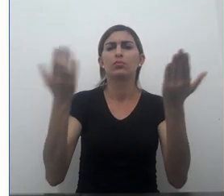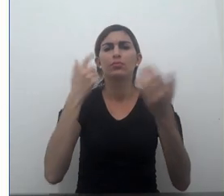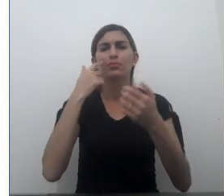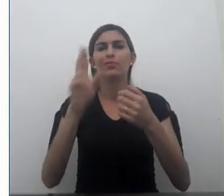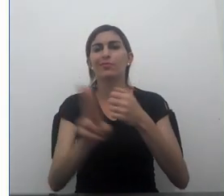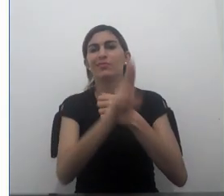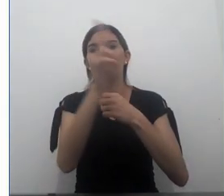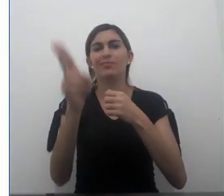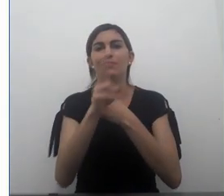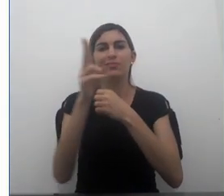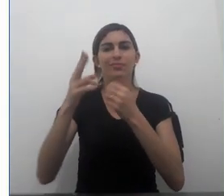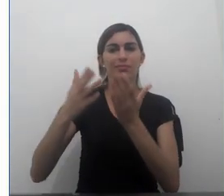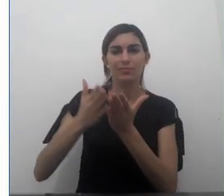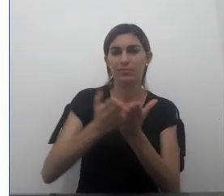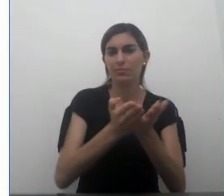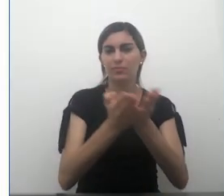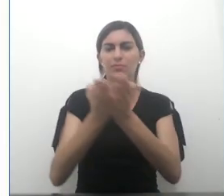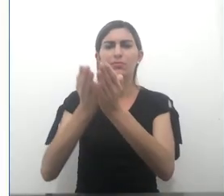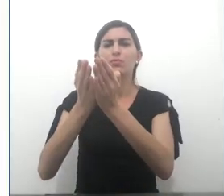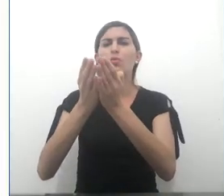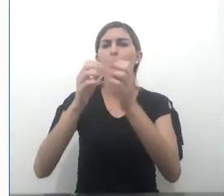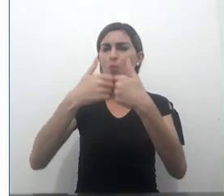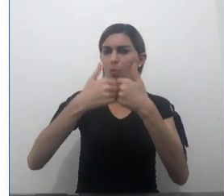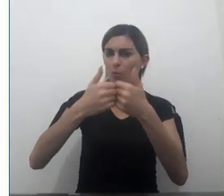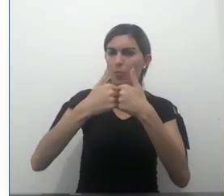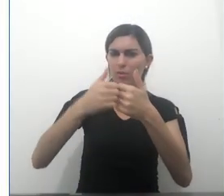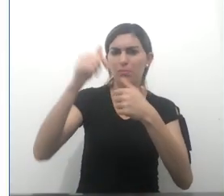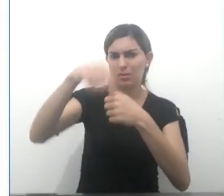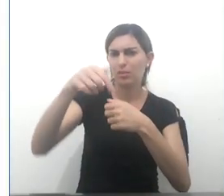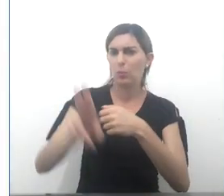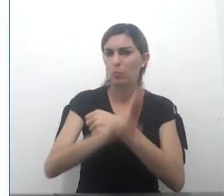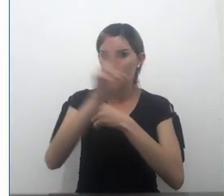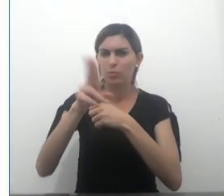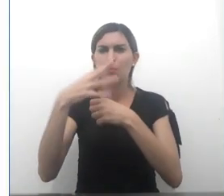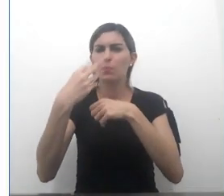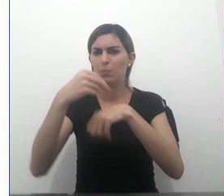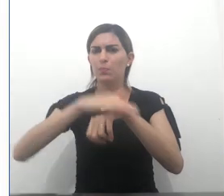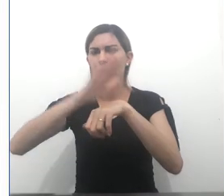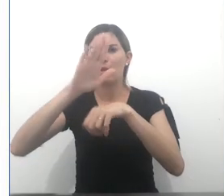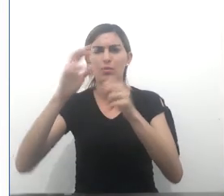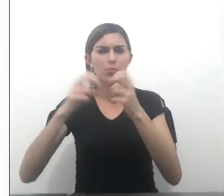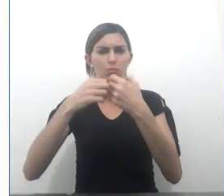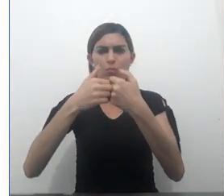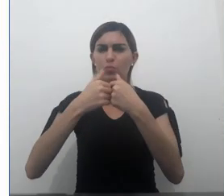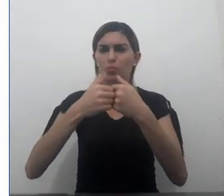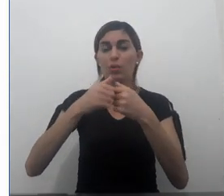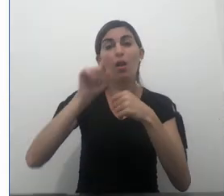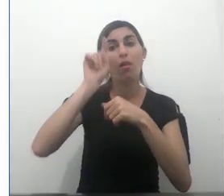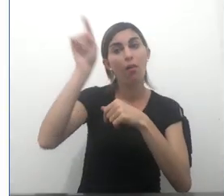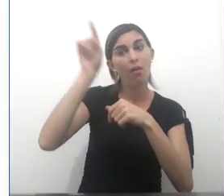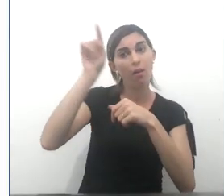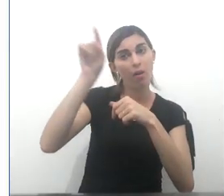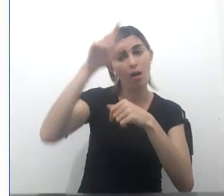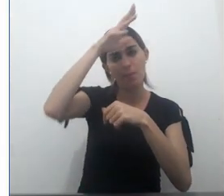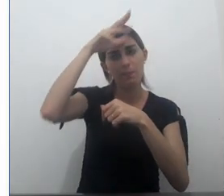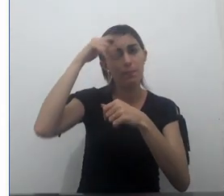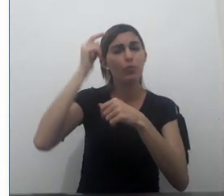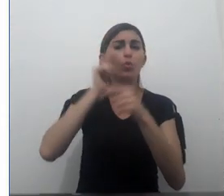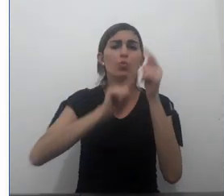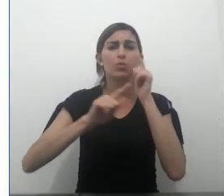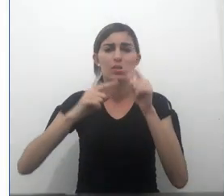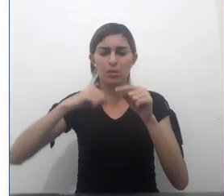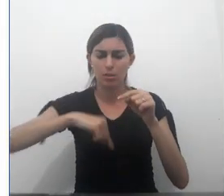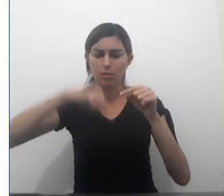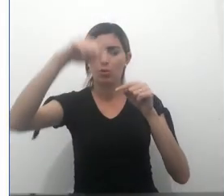gente utiliza o transporte público, né, o ônibus com muito mais intensidade, lá eles, para